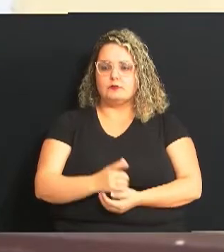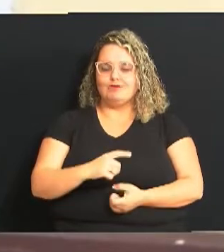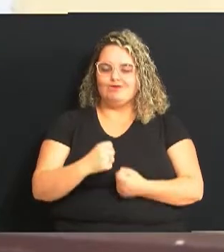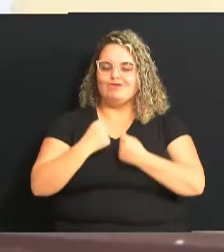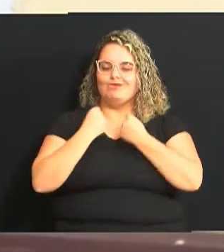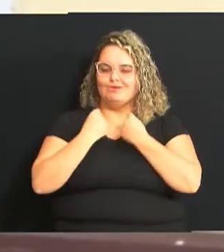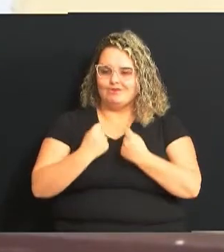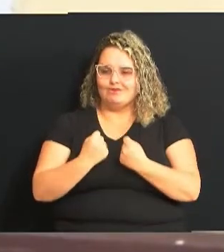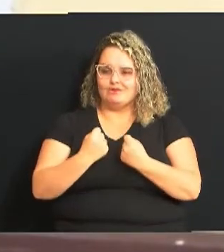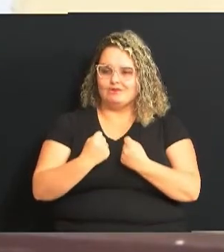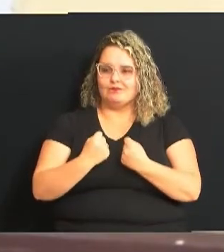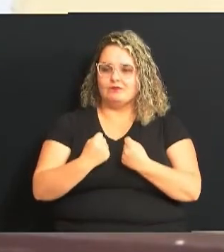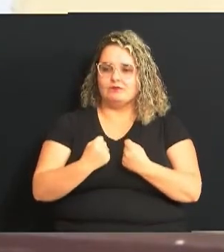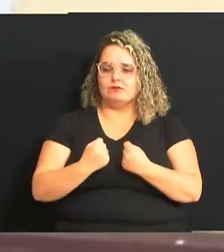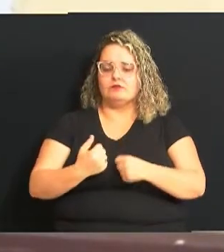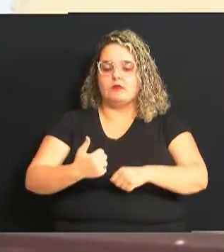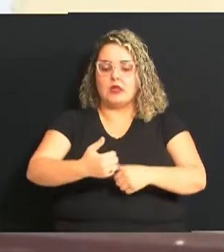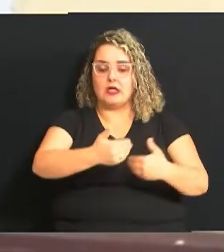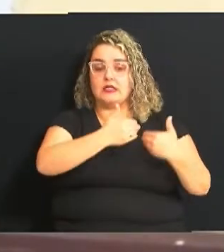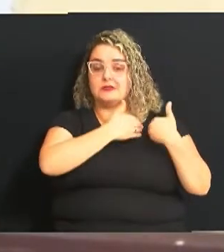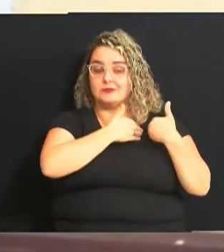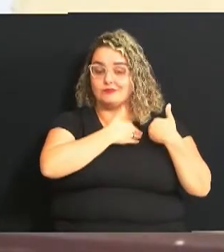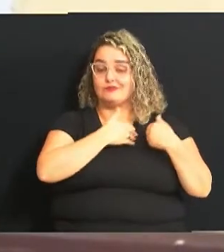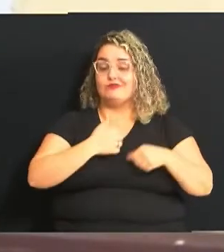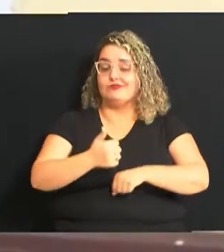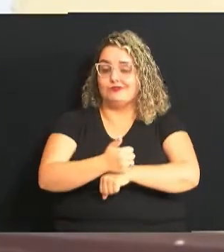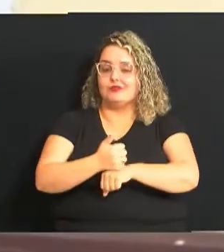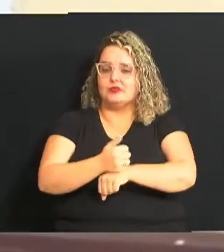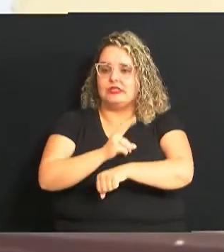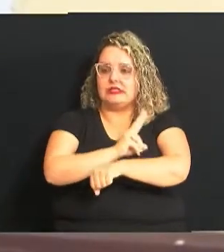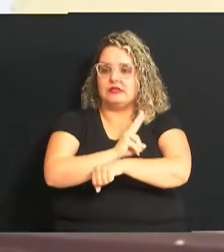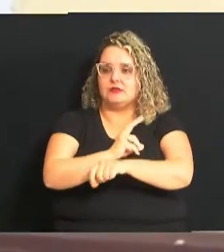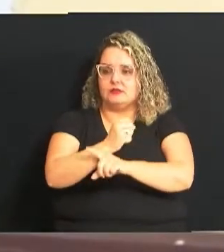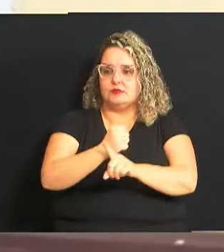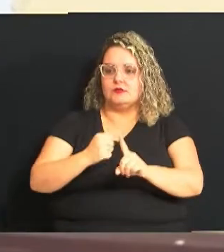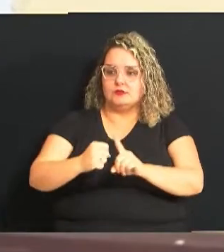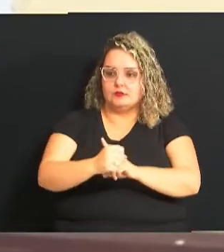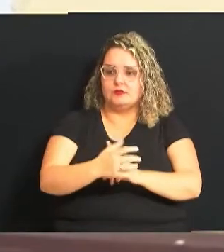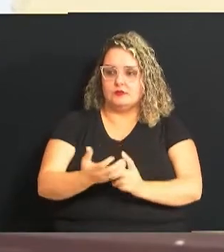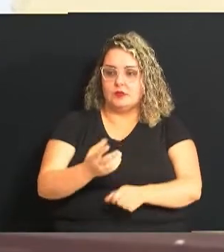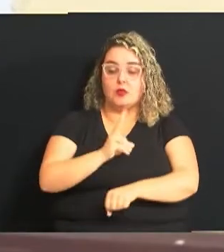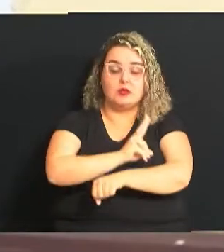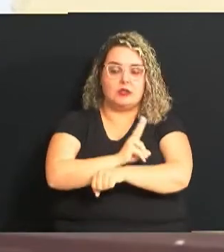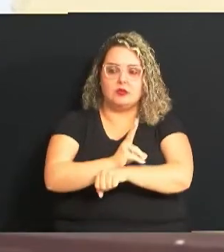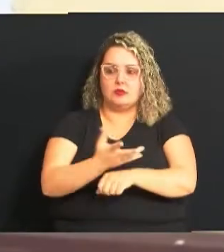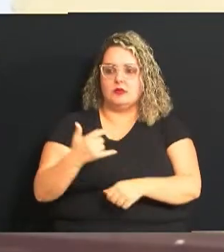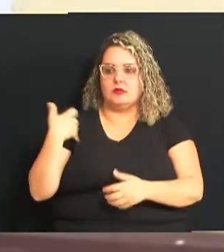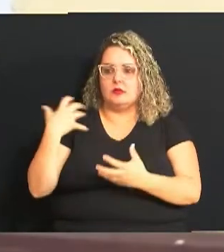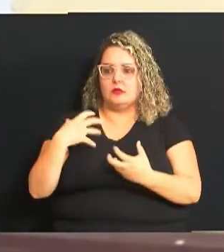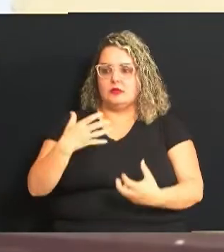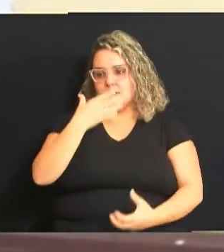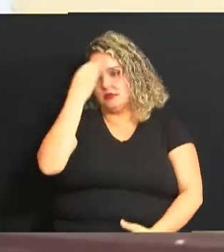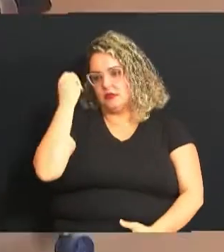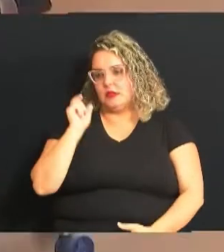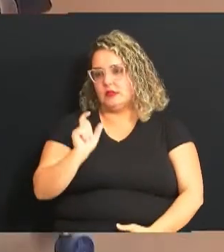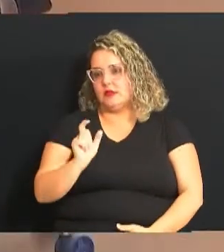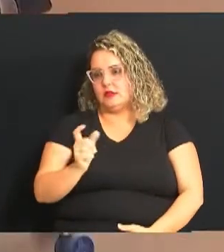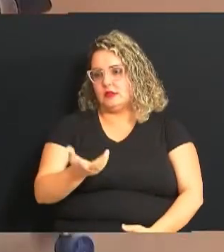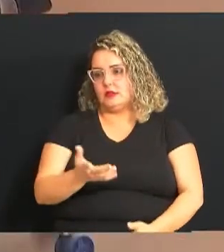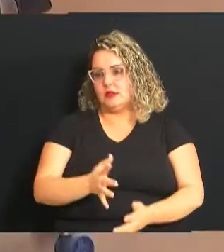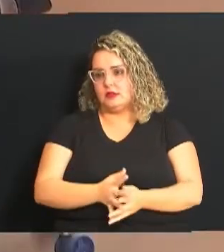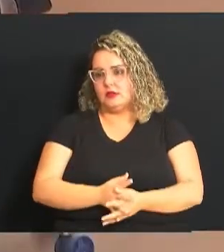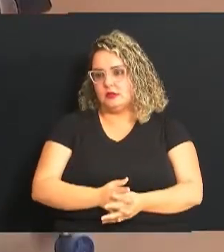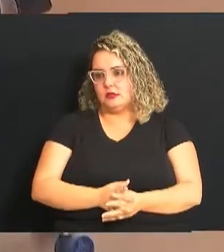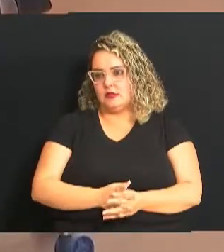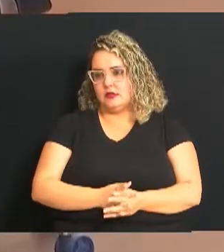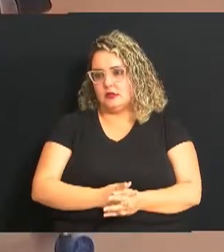no cuidador. Tem alguns estudos que falam que esqueci a palavra agora. Inclusive, esses dias